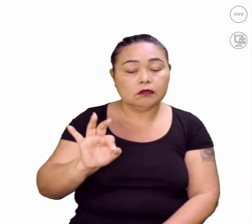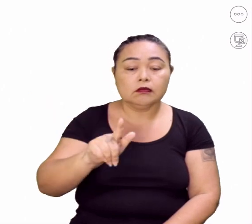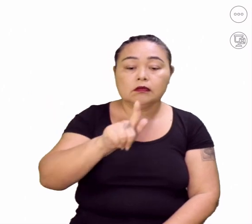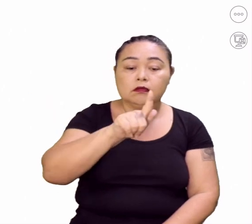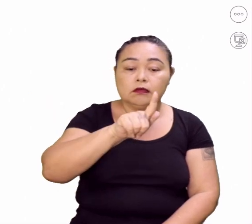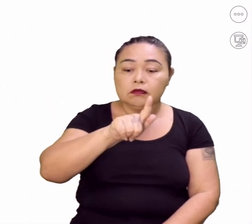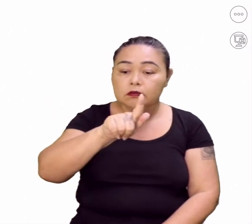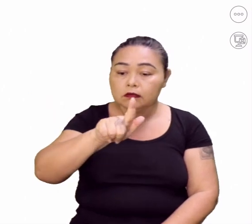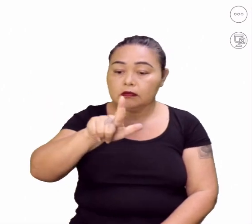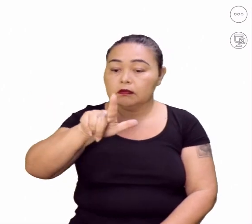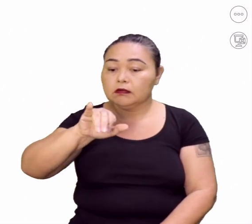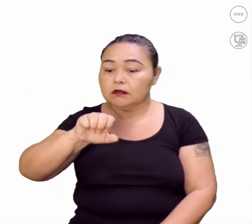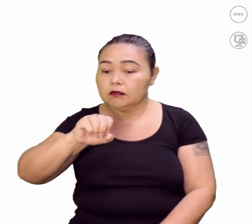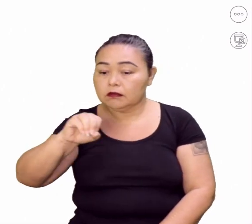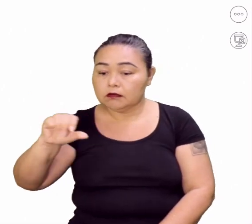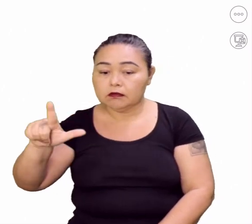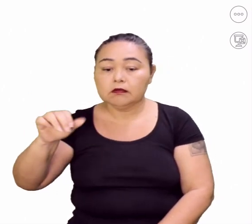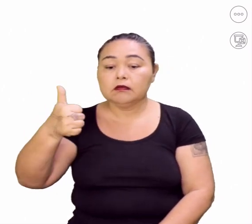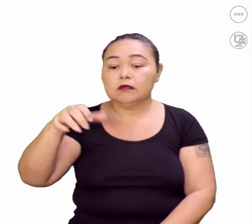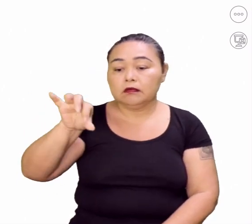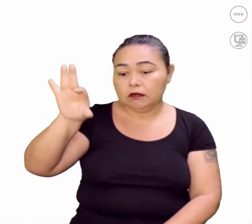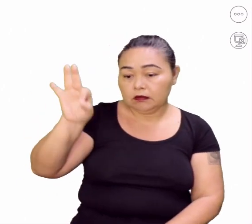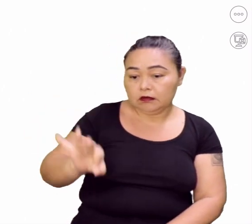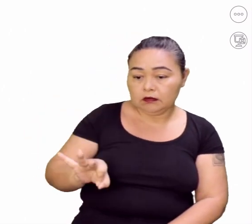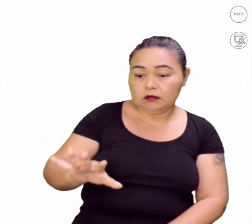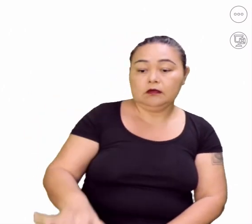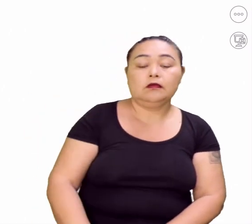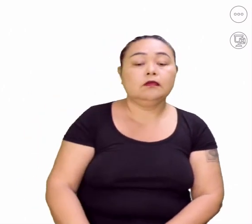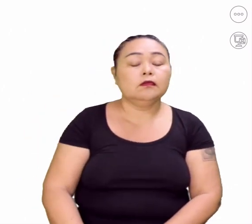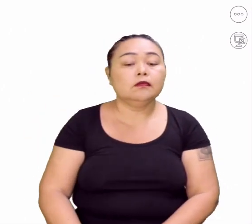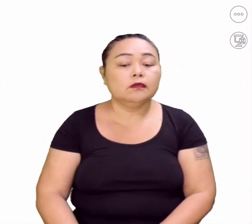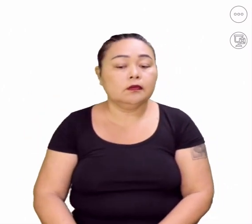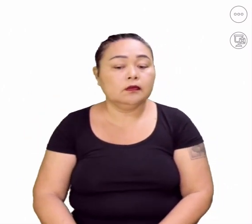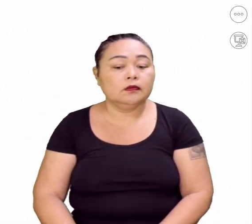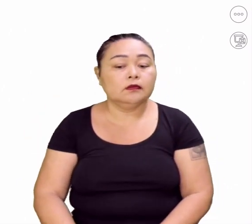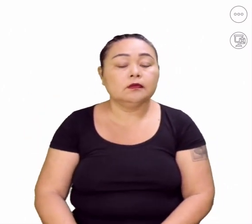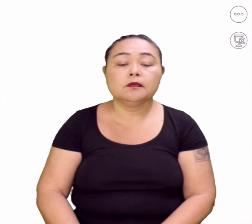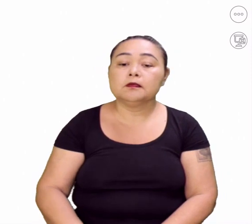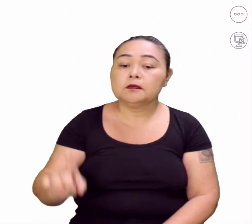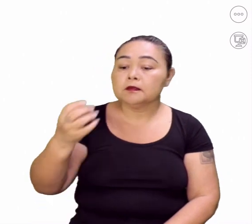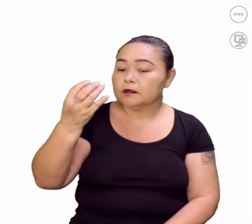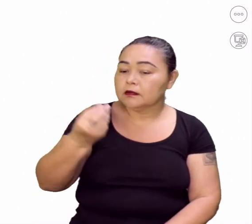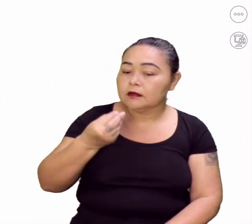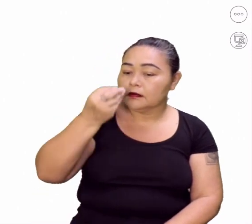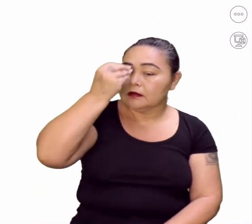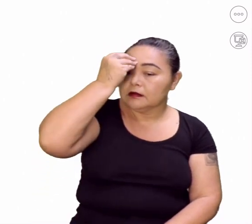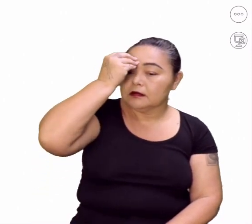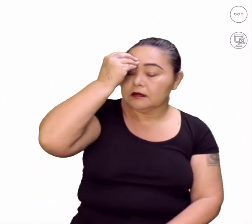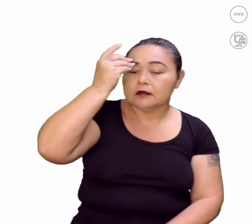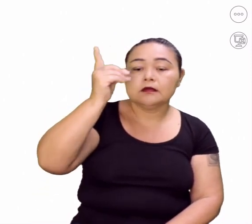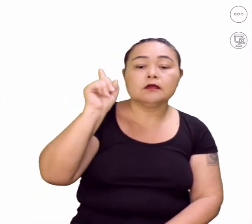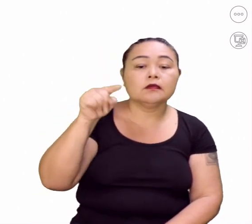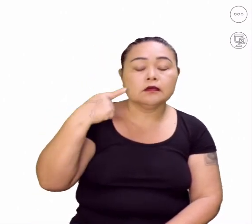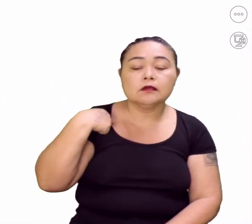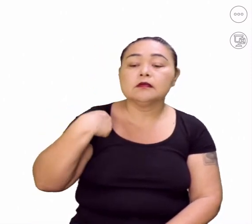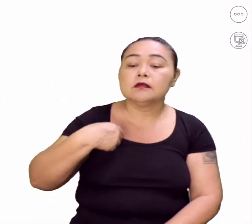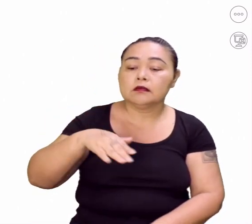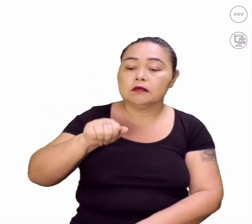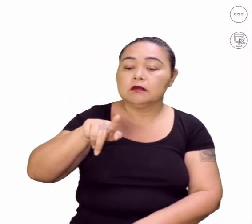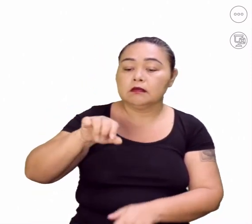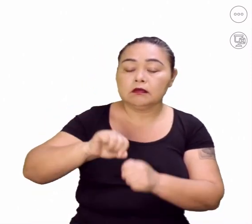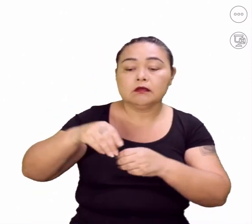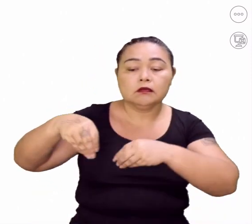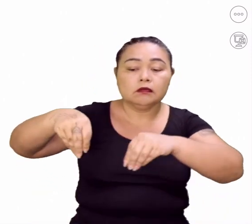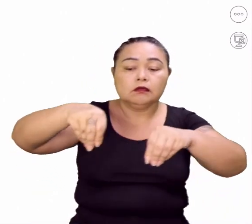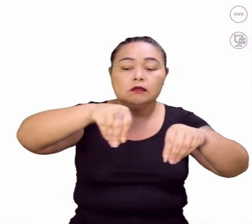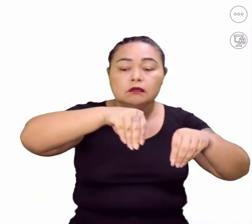o gleissolo, 9%. Muito bem, galera. Guarda essas informações aí. Sobre os solos de Rondônia, né?